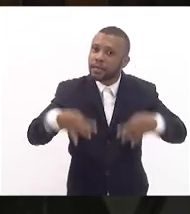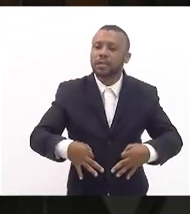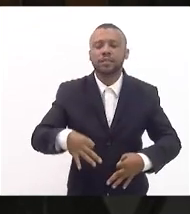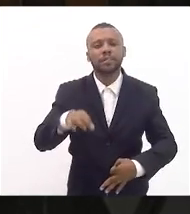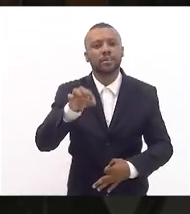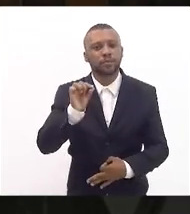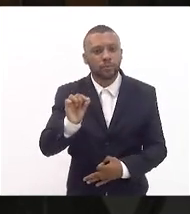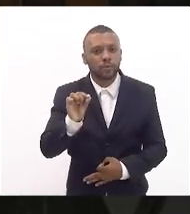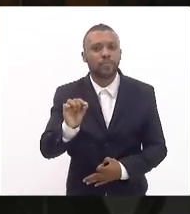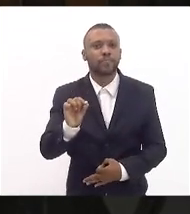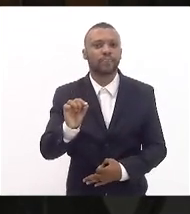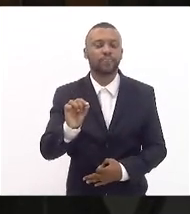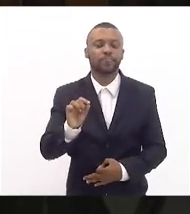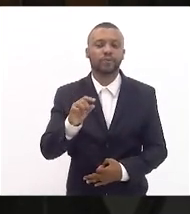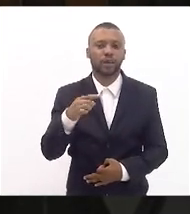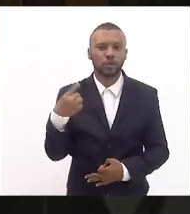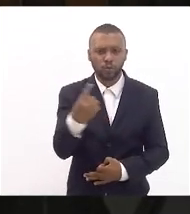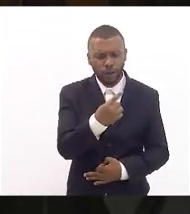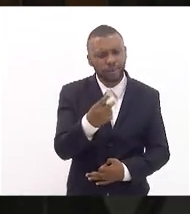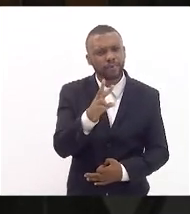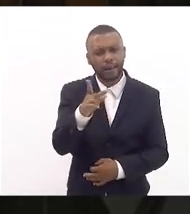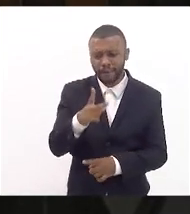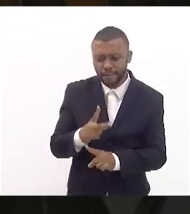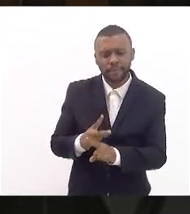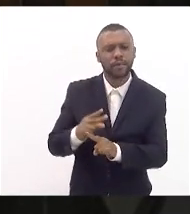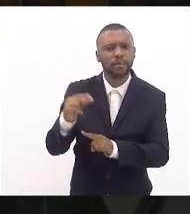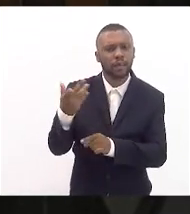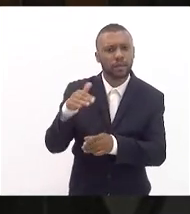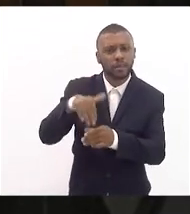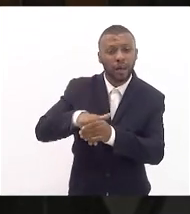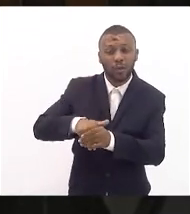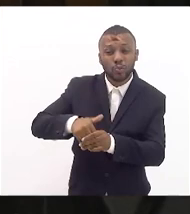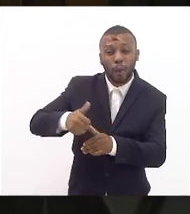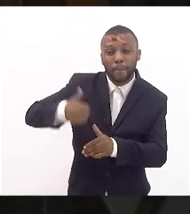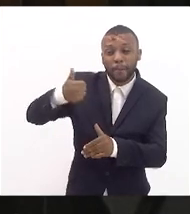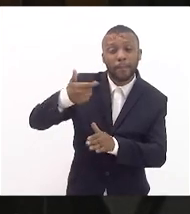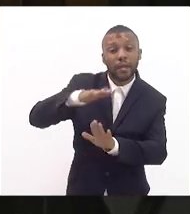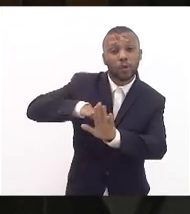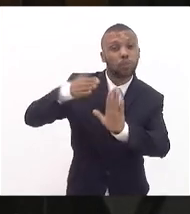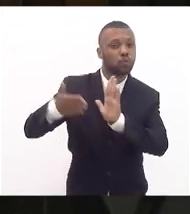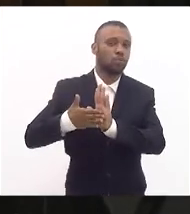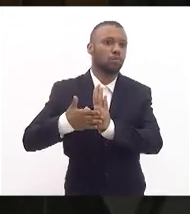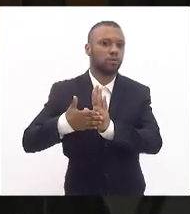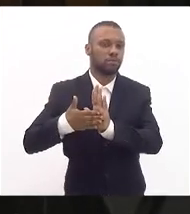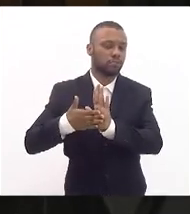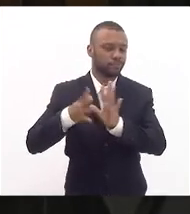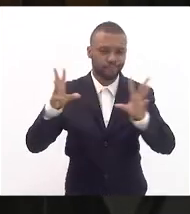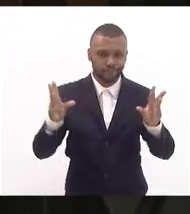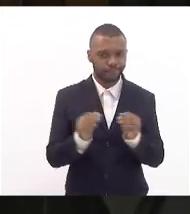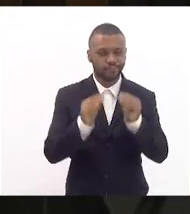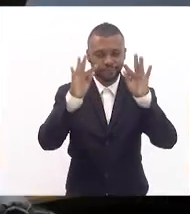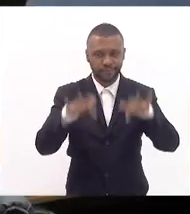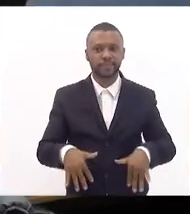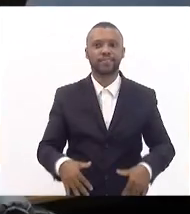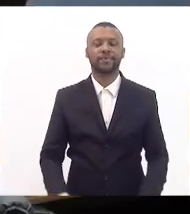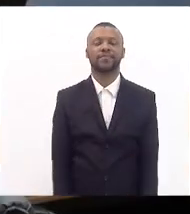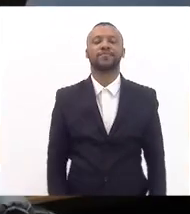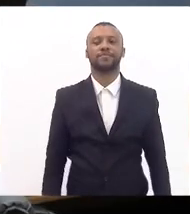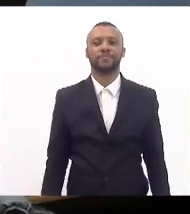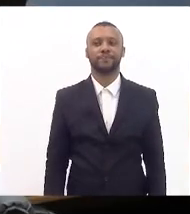Coronel Salema, nós vamos ganhar no primeiro turno. Sem mais, presidente.